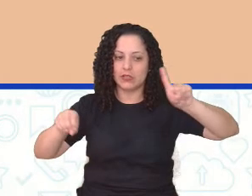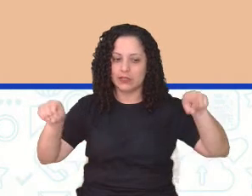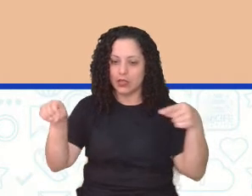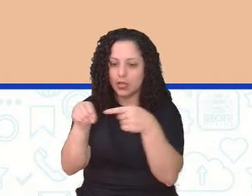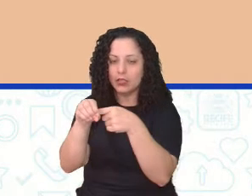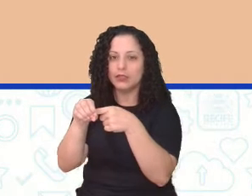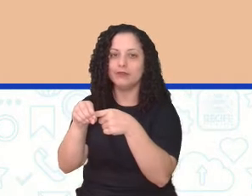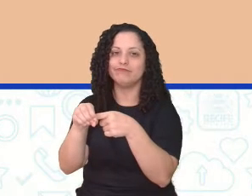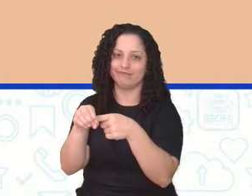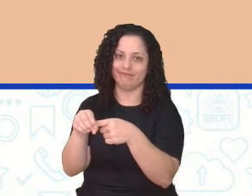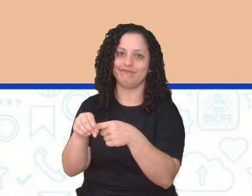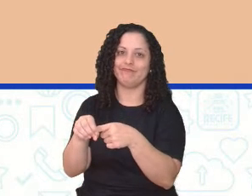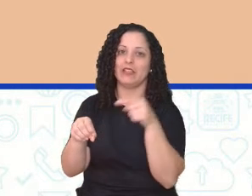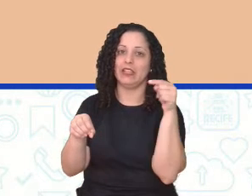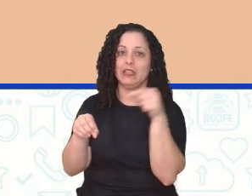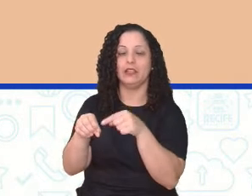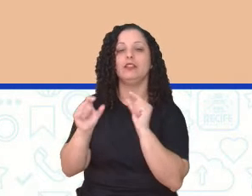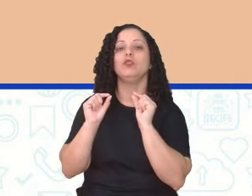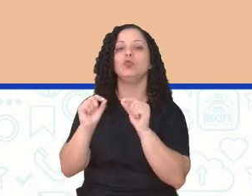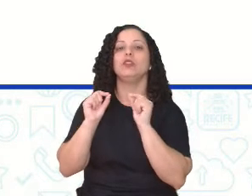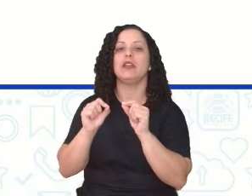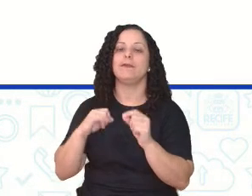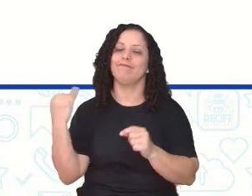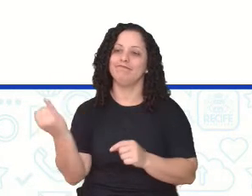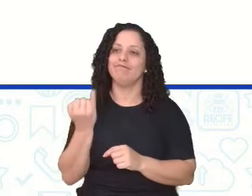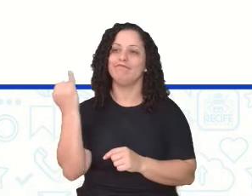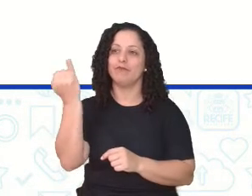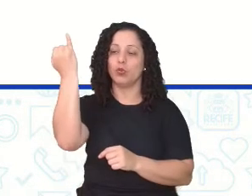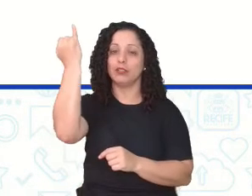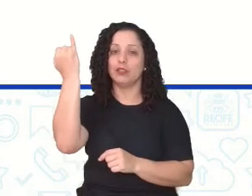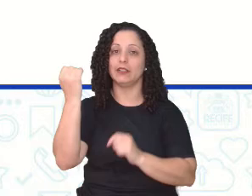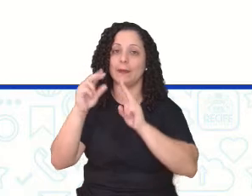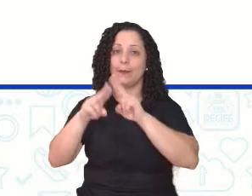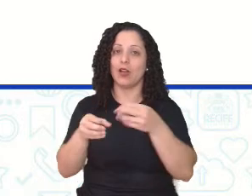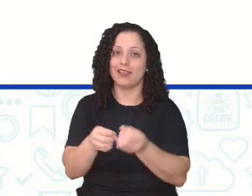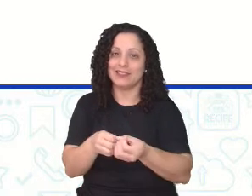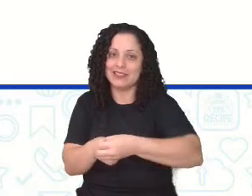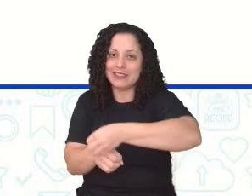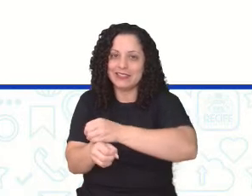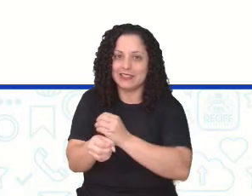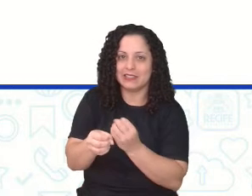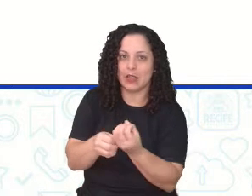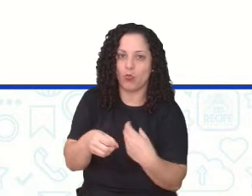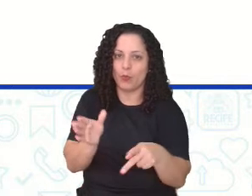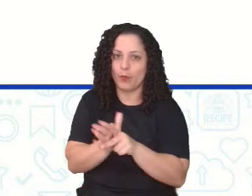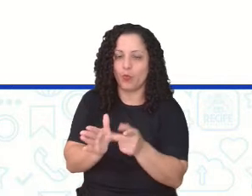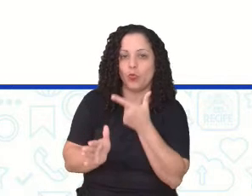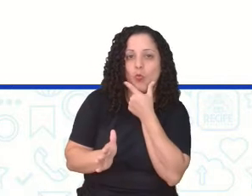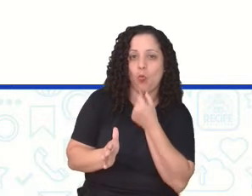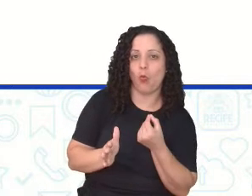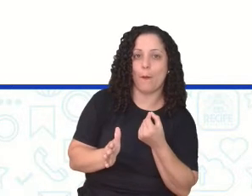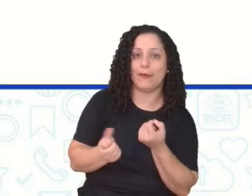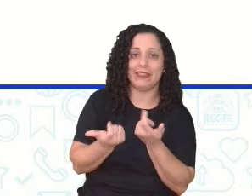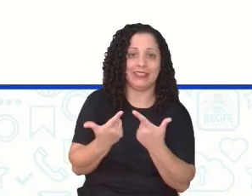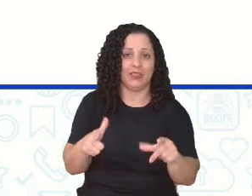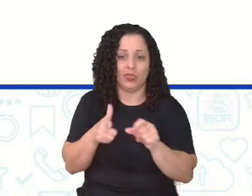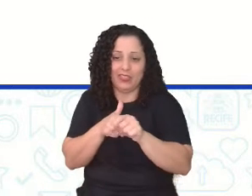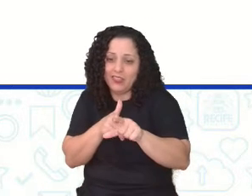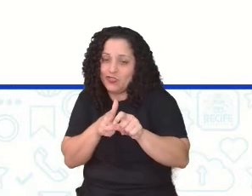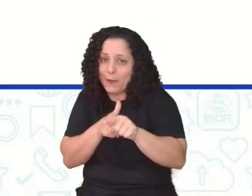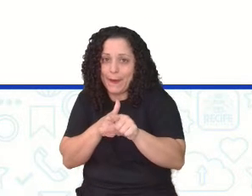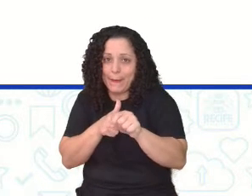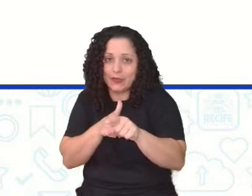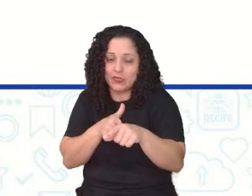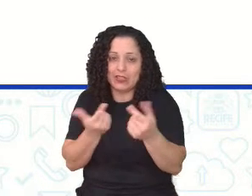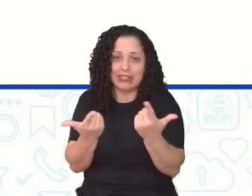o espermatozoide, ele torna-se muito importante porque é a célula sexual masculina. Se não tem espermatozoide, gente,